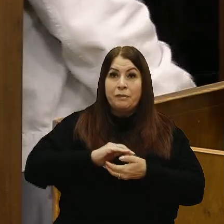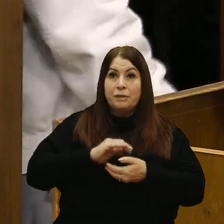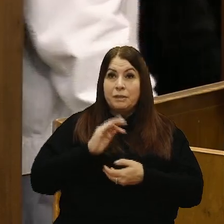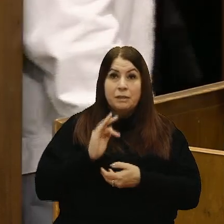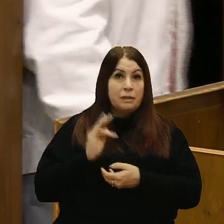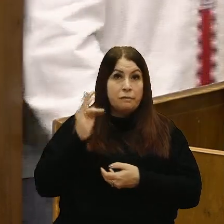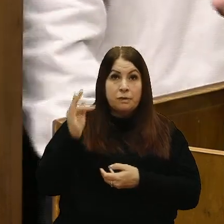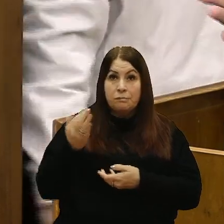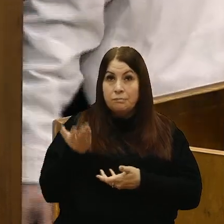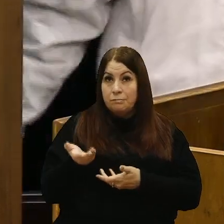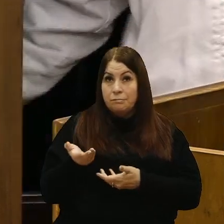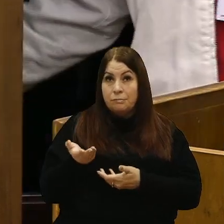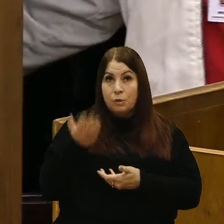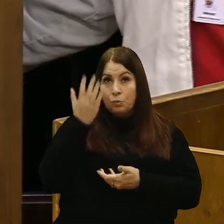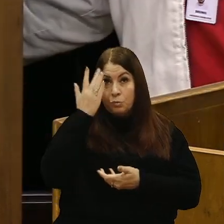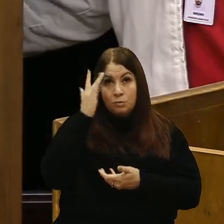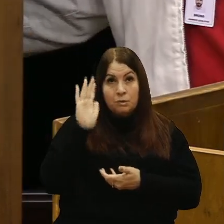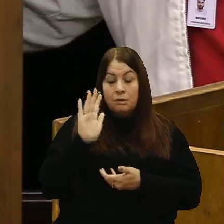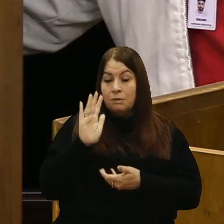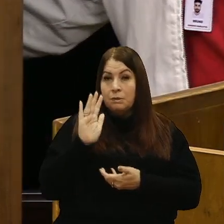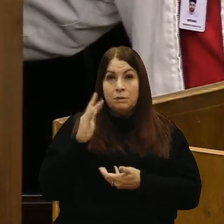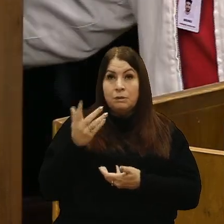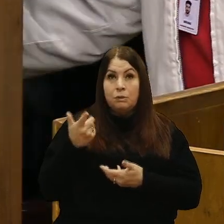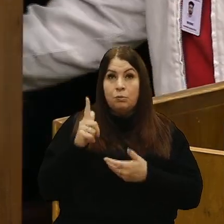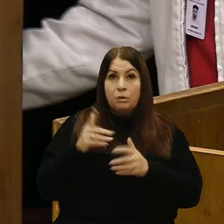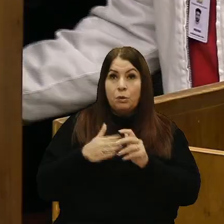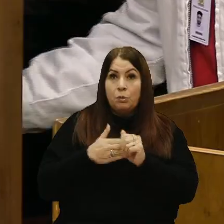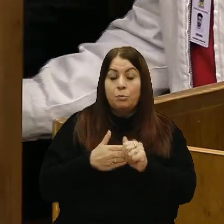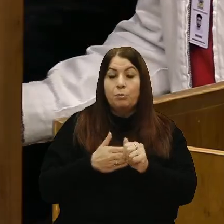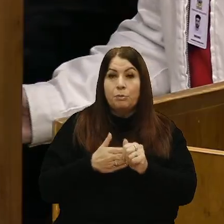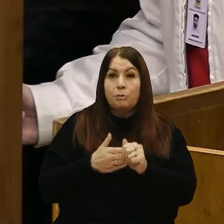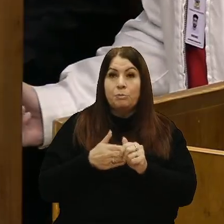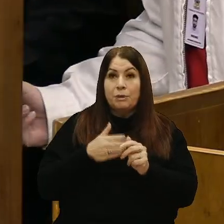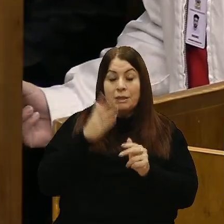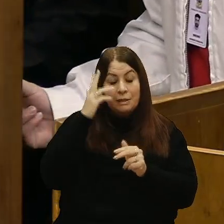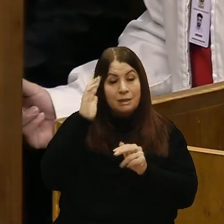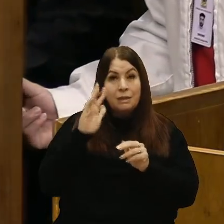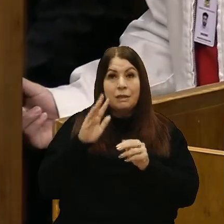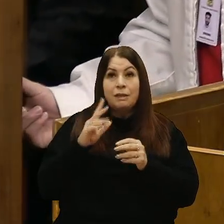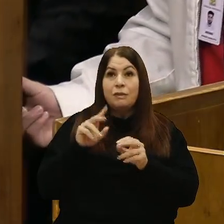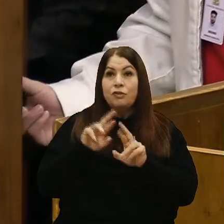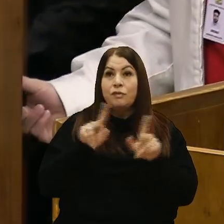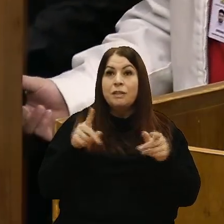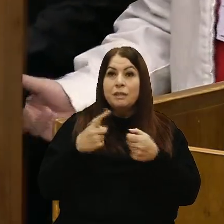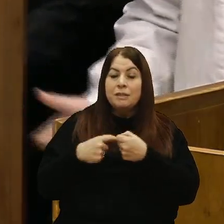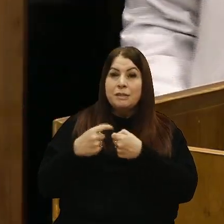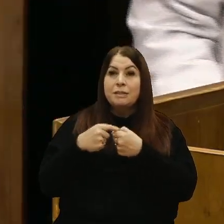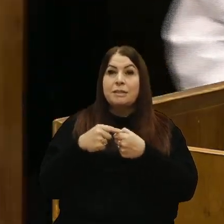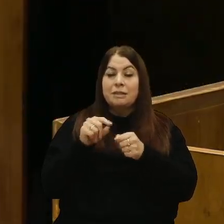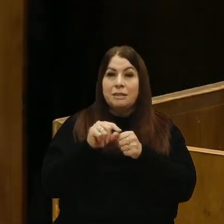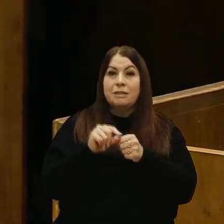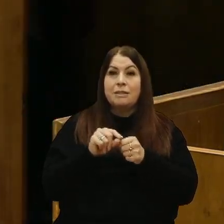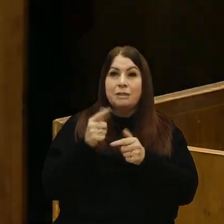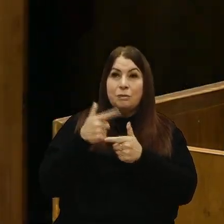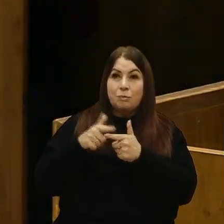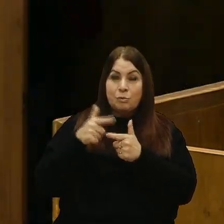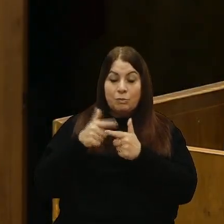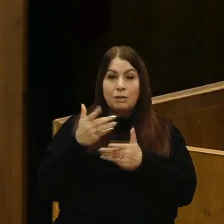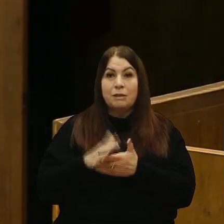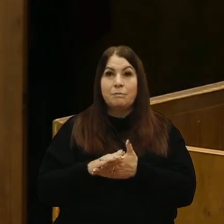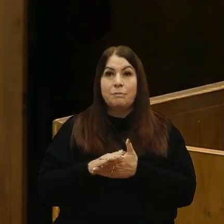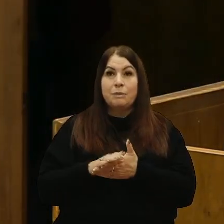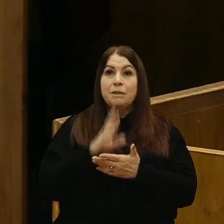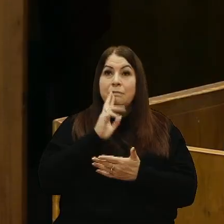Federal. Eu não sei, não tenho acompanhado, mas sei que várias cidades do estado do Rio Grande do Sul estão passando por esses problemas. E